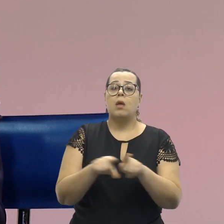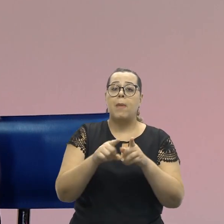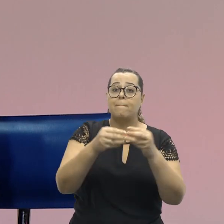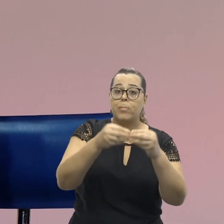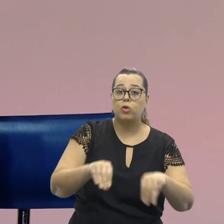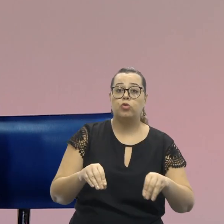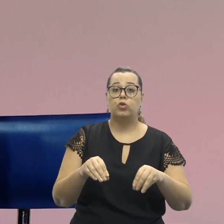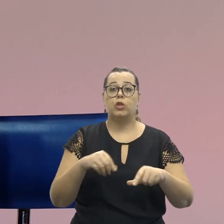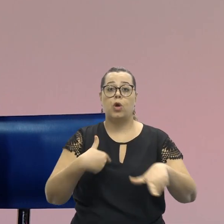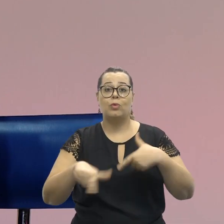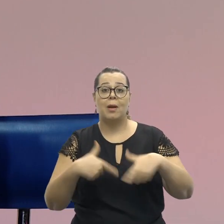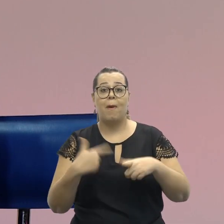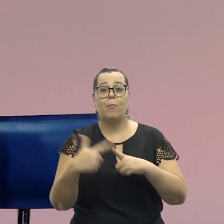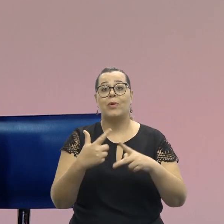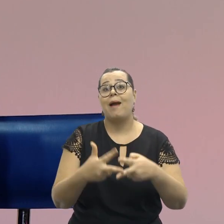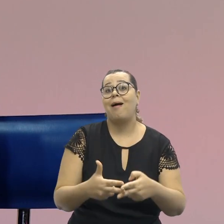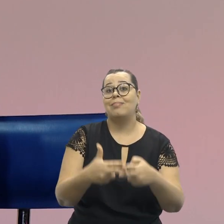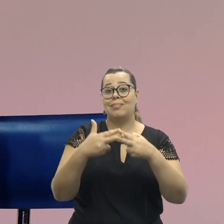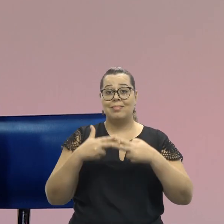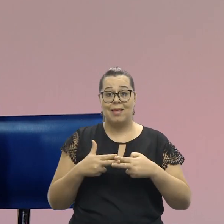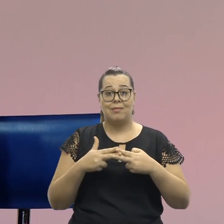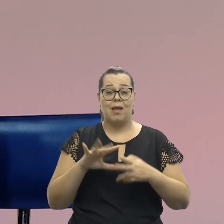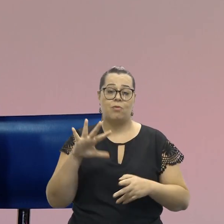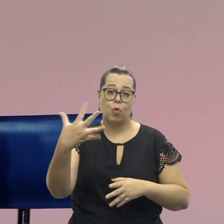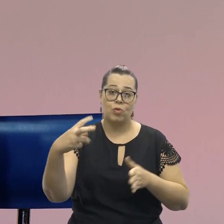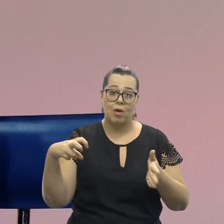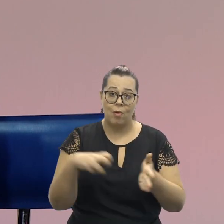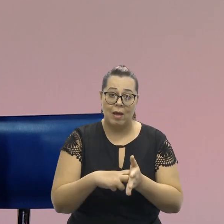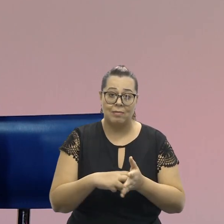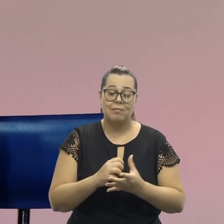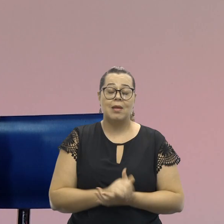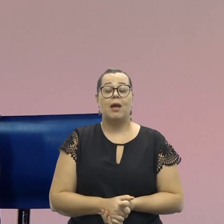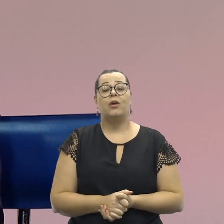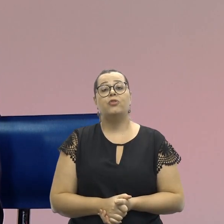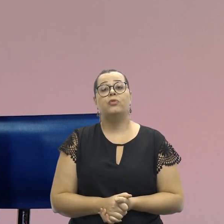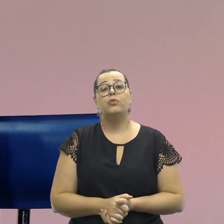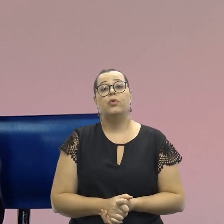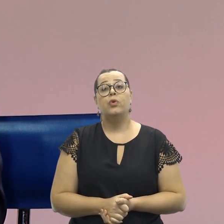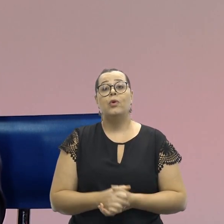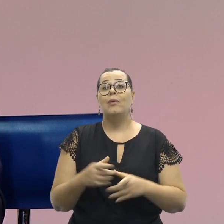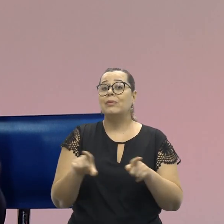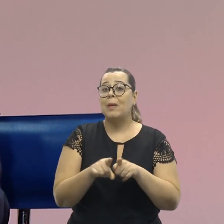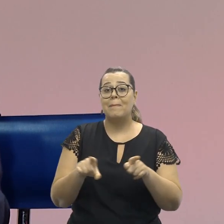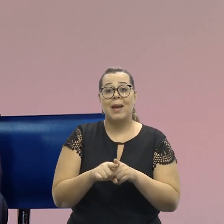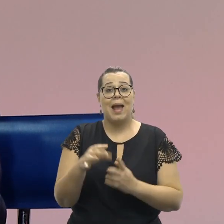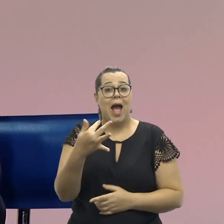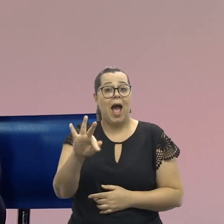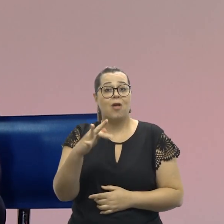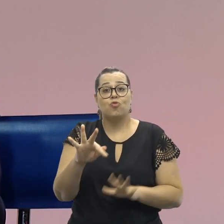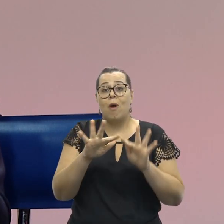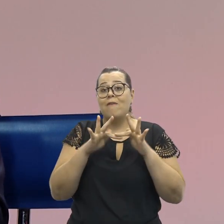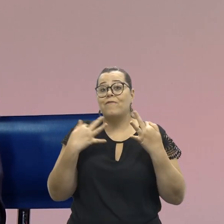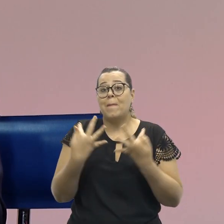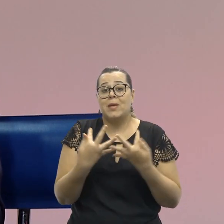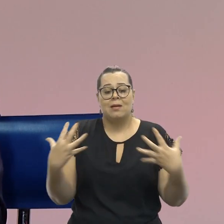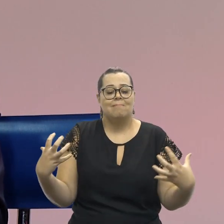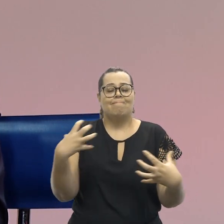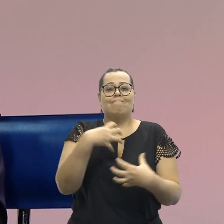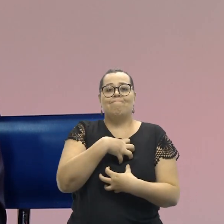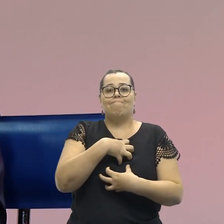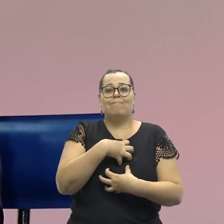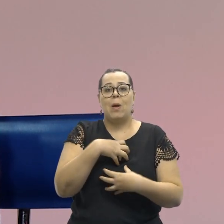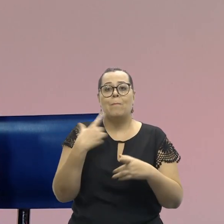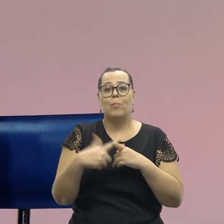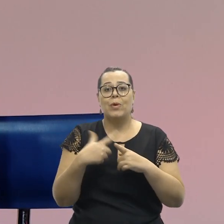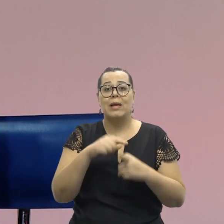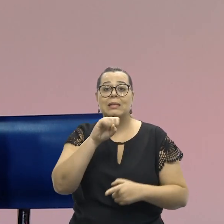ficam alguns meses em casa, vitimizada por isso. E, além disso, a dor das famílias. Isso é